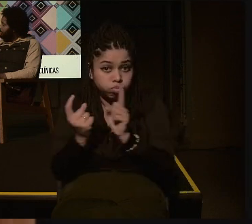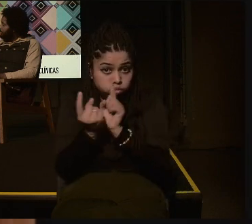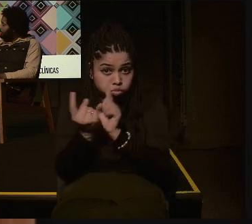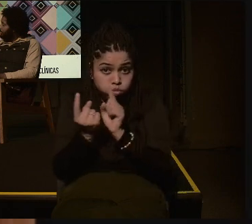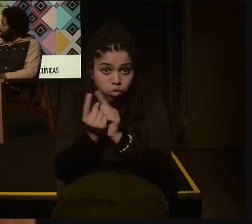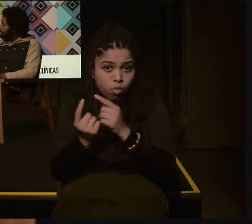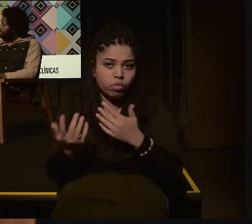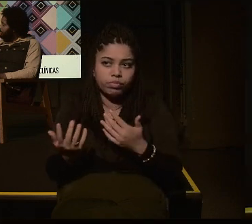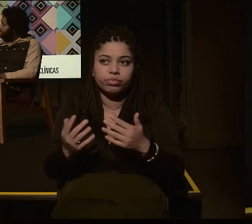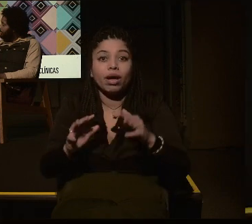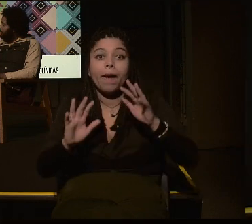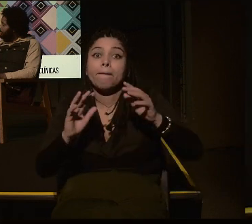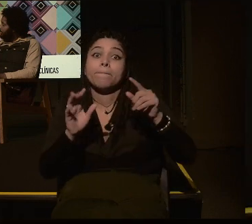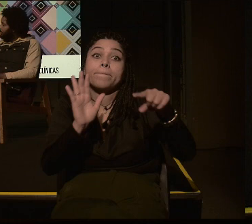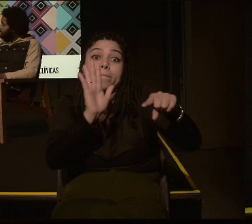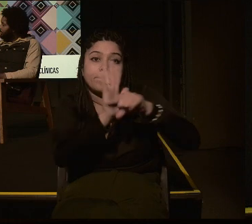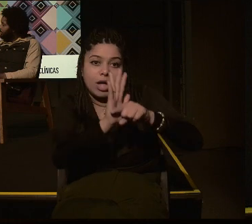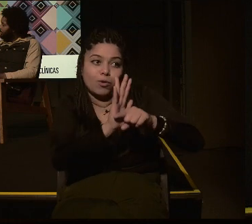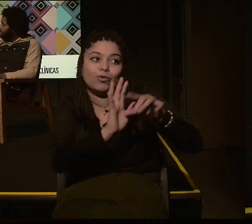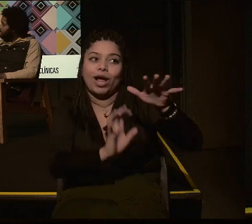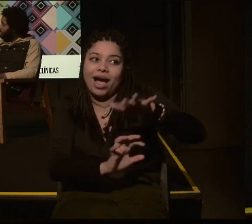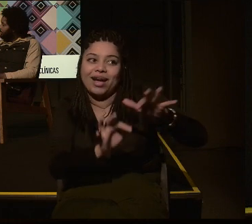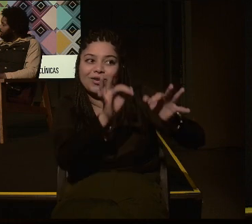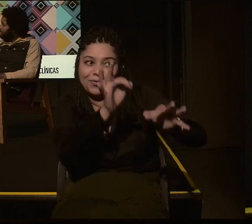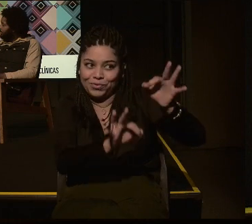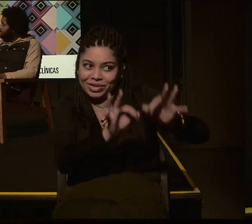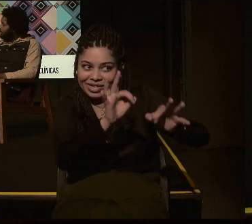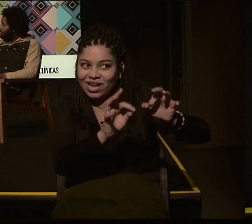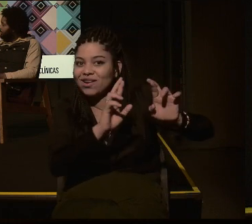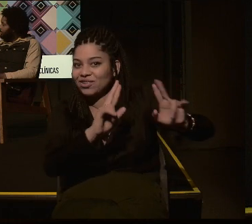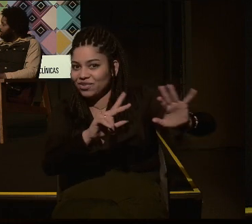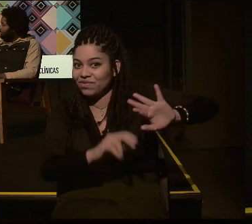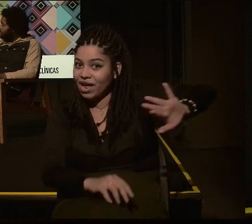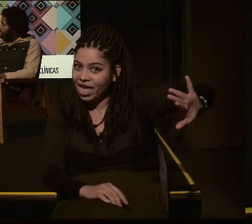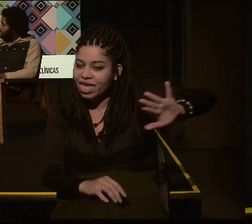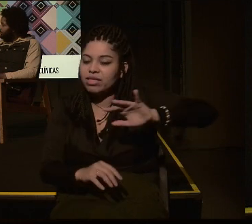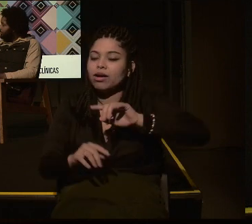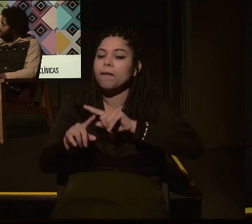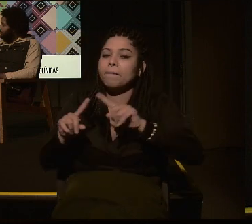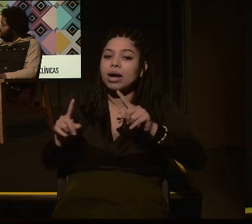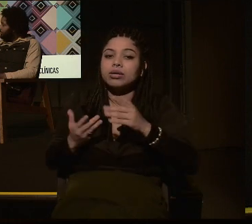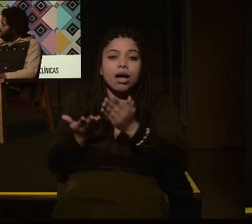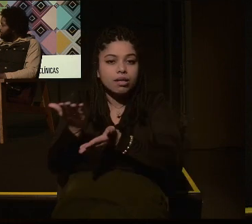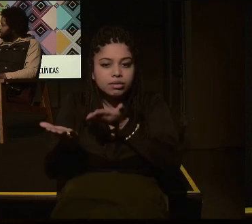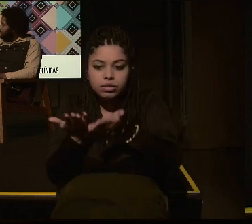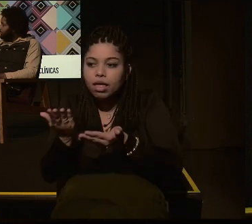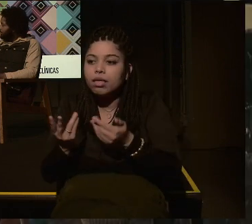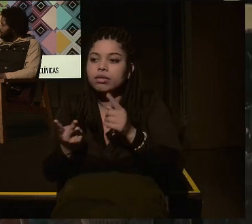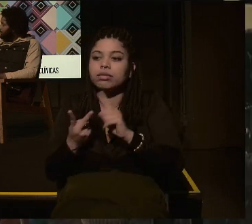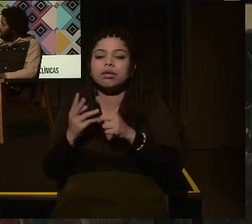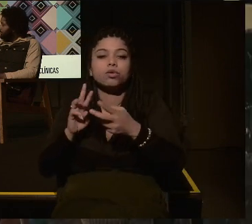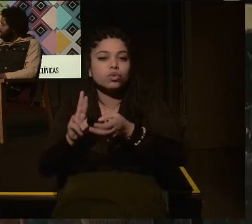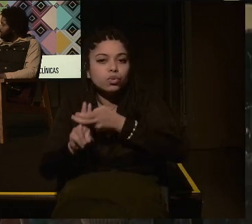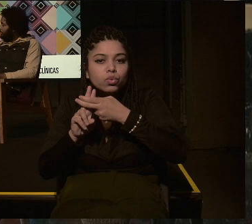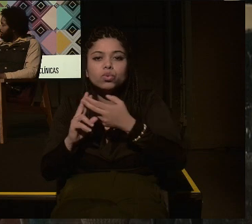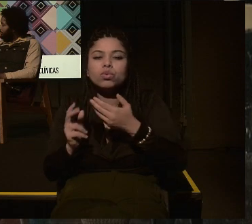não no judiciário, mas na assistência, no SUS,